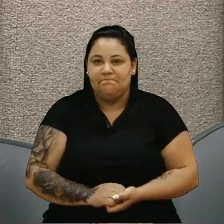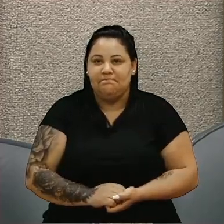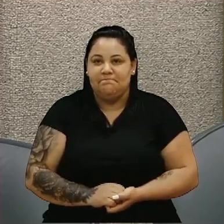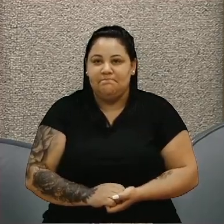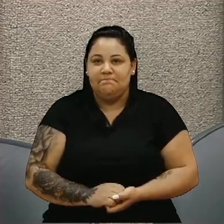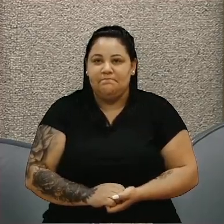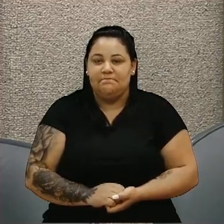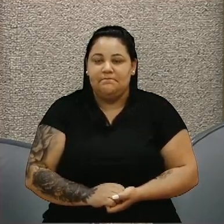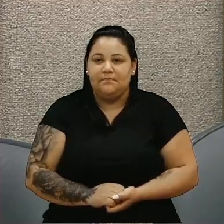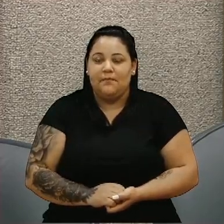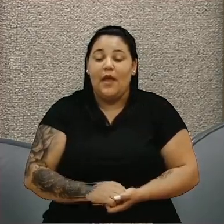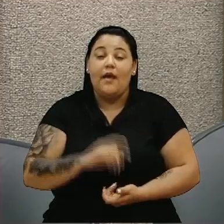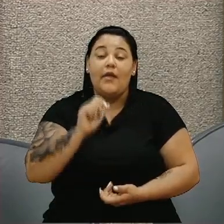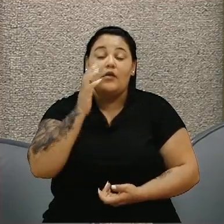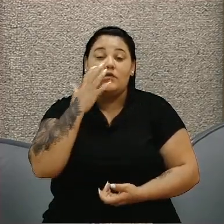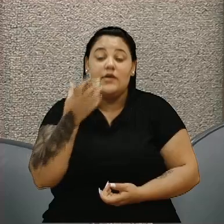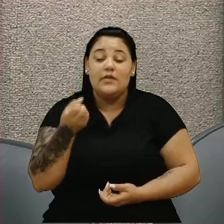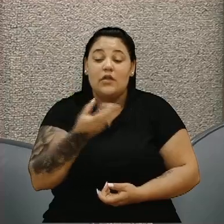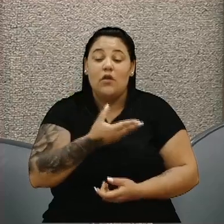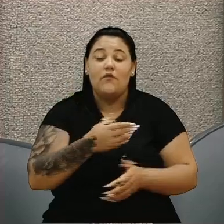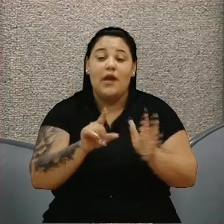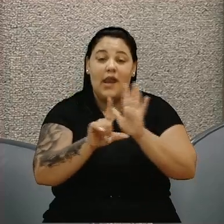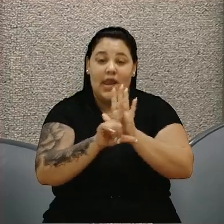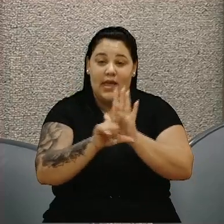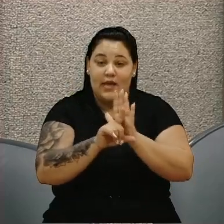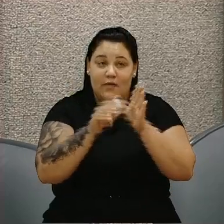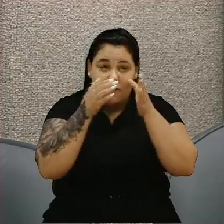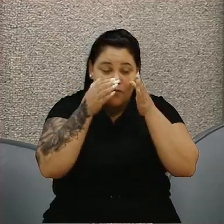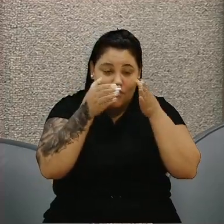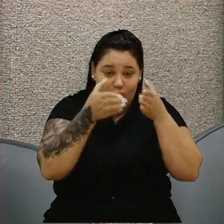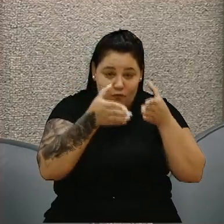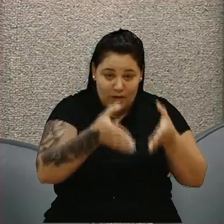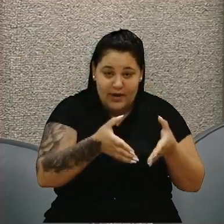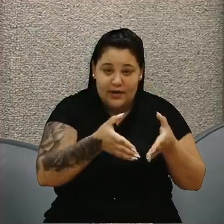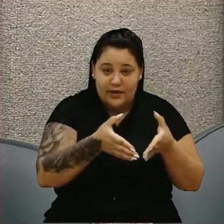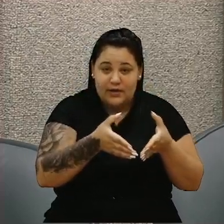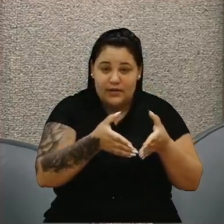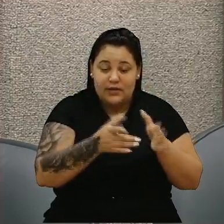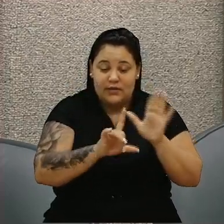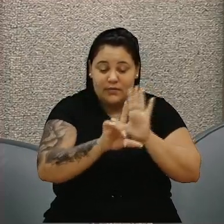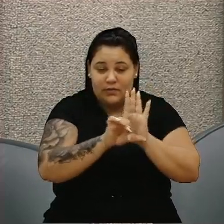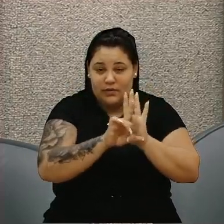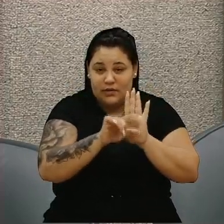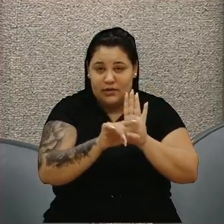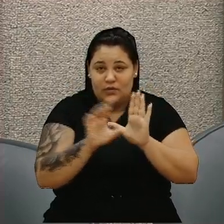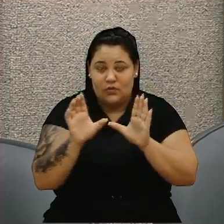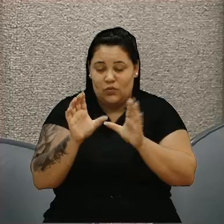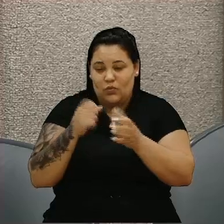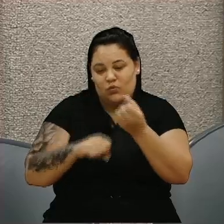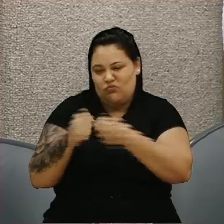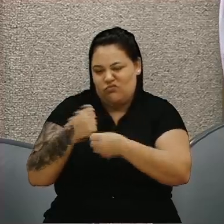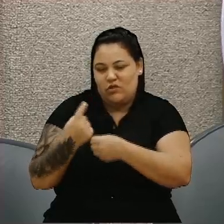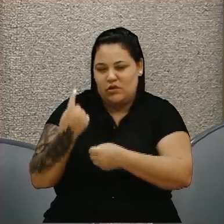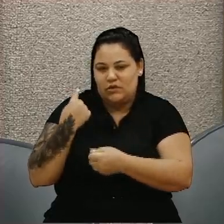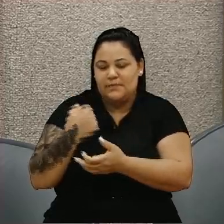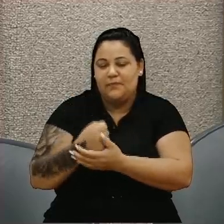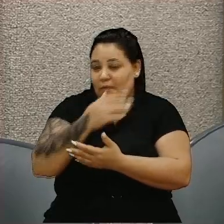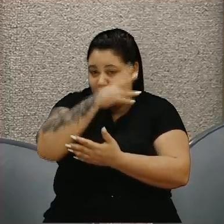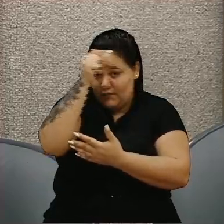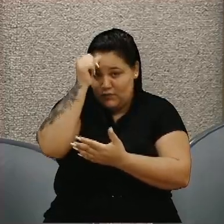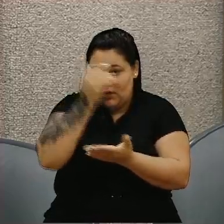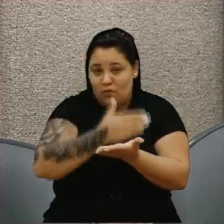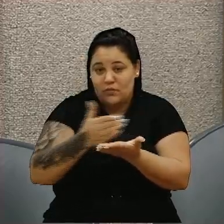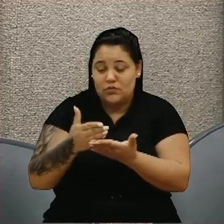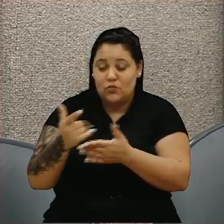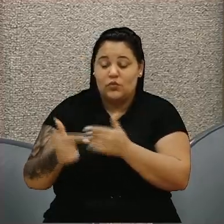Com o advento dessa nova legislação votada por esse legislativo na legislatura passada, a Prefeitura iniciou um